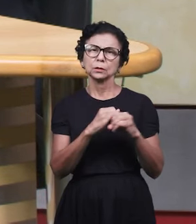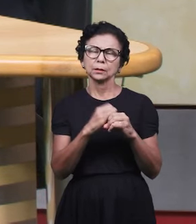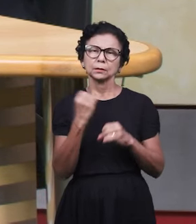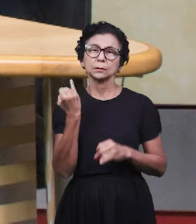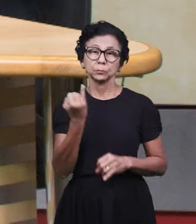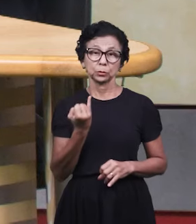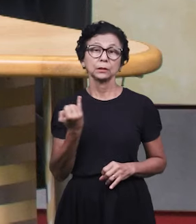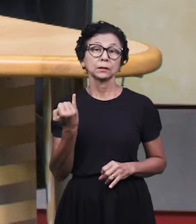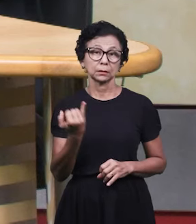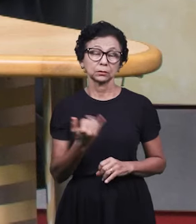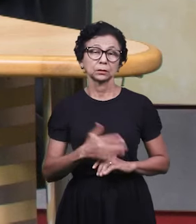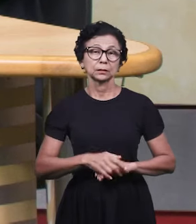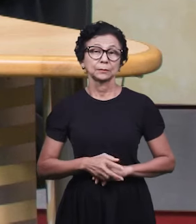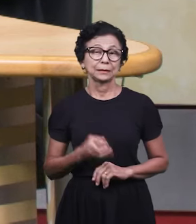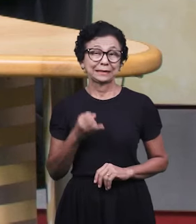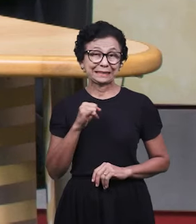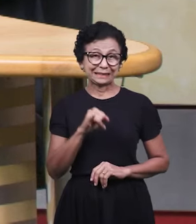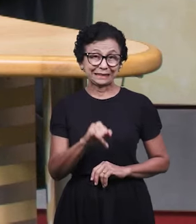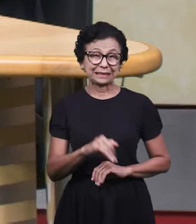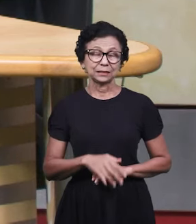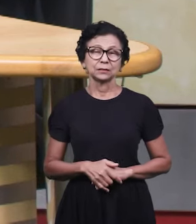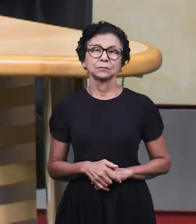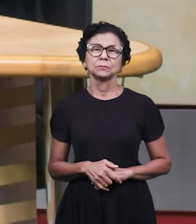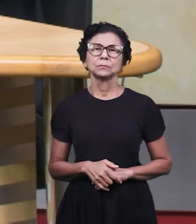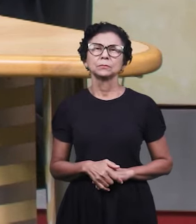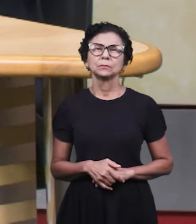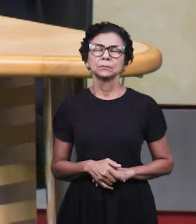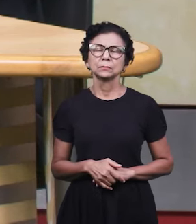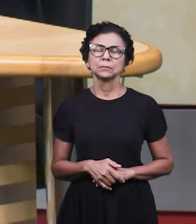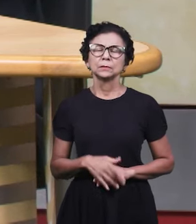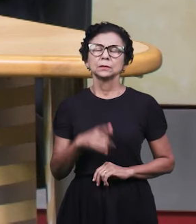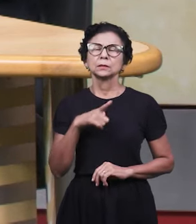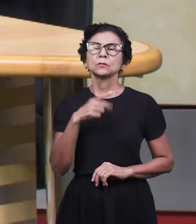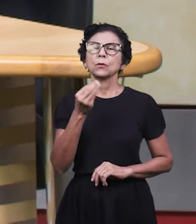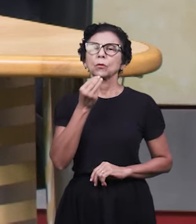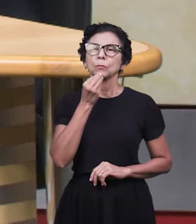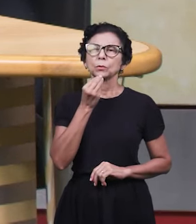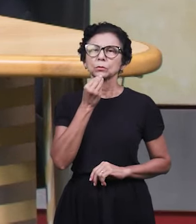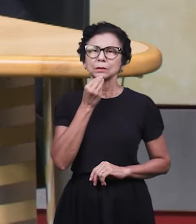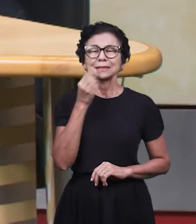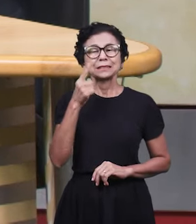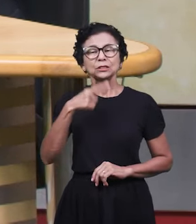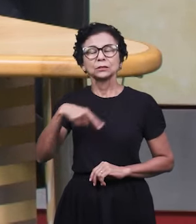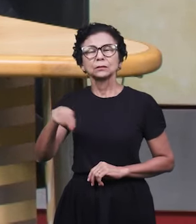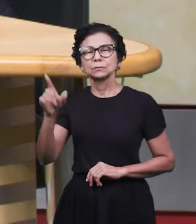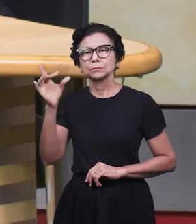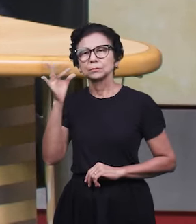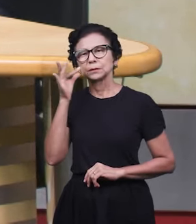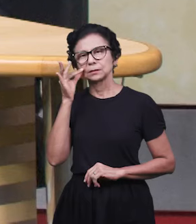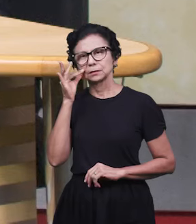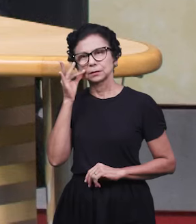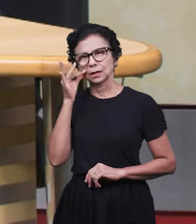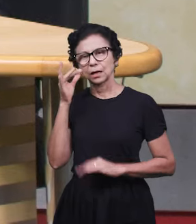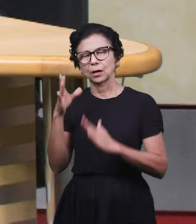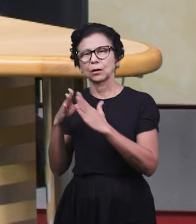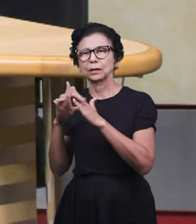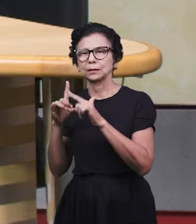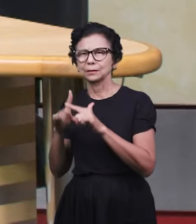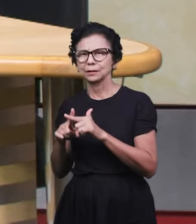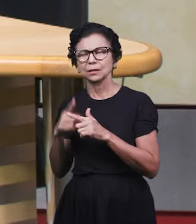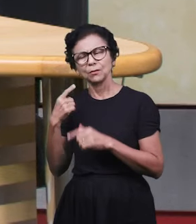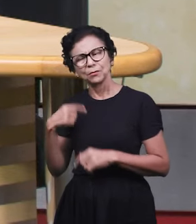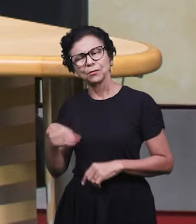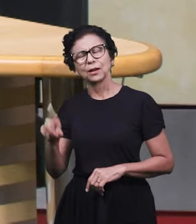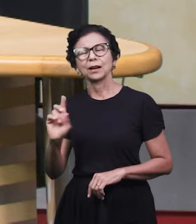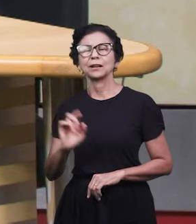online. Mas se você tem possibilidade, condição de ir ao templo, não deixe de ir ao templo.